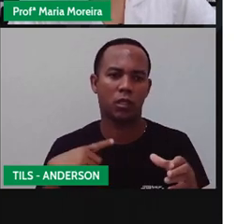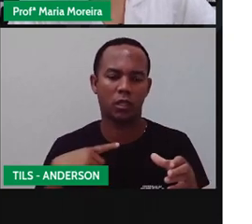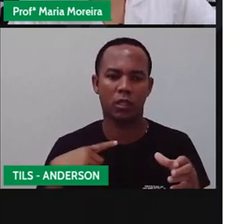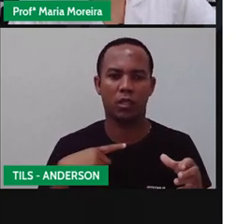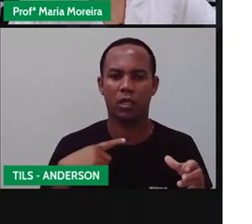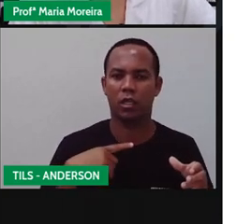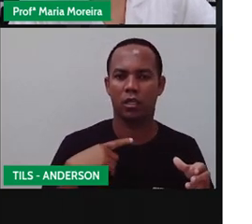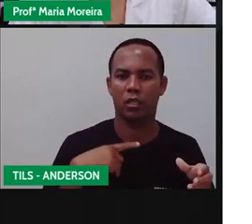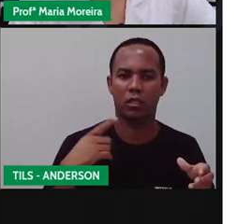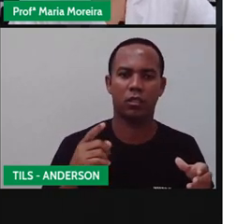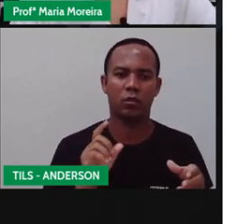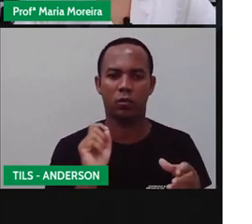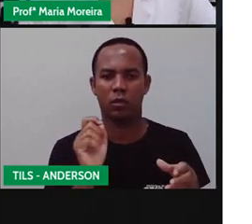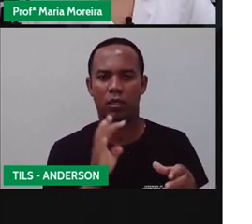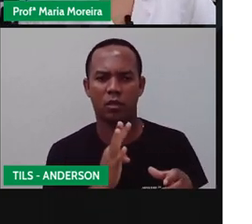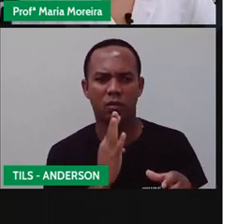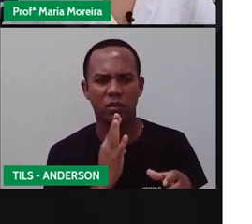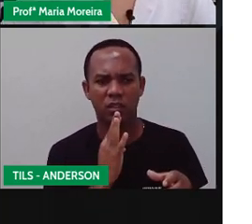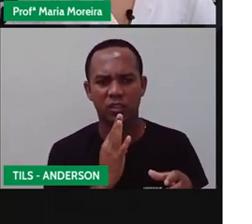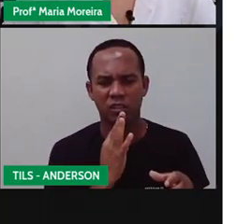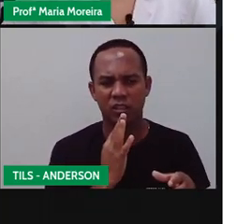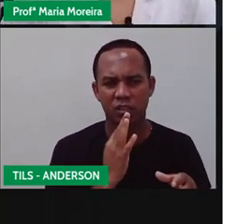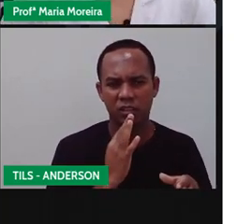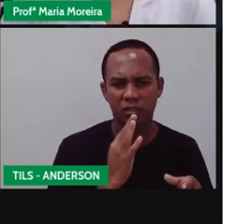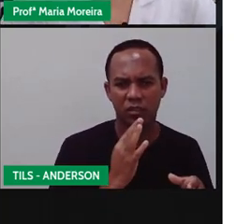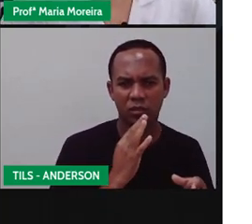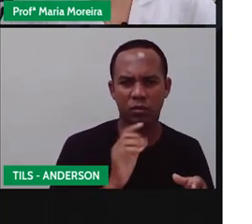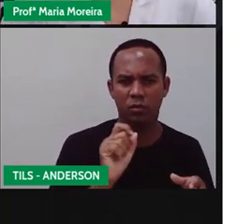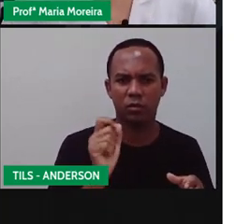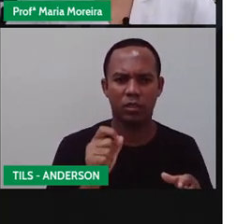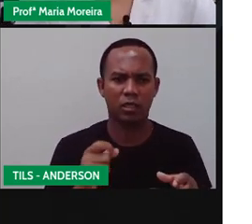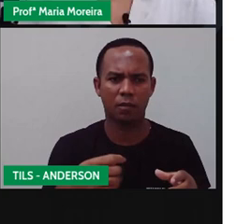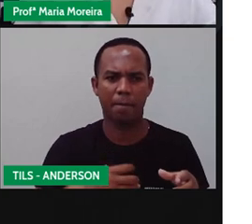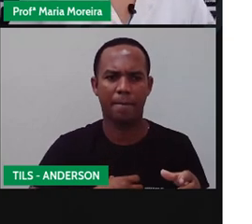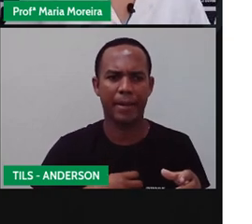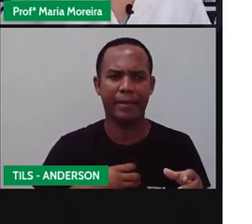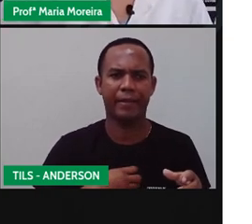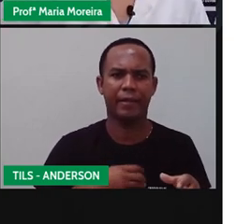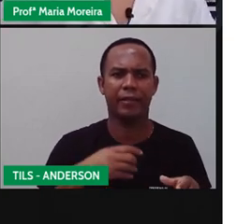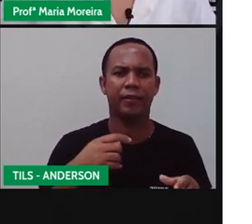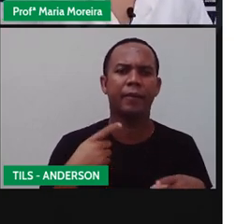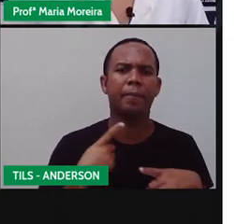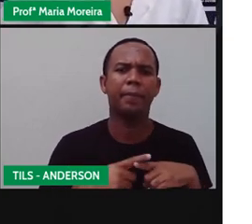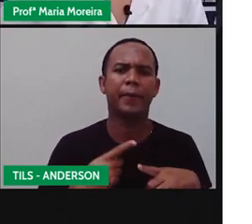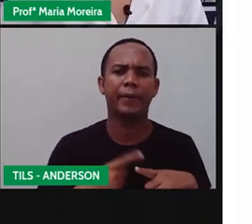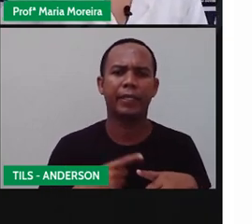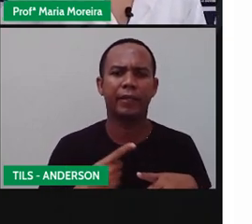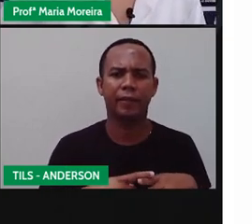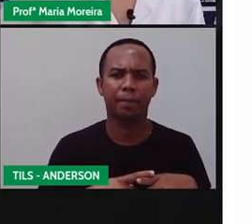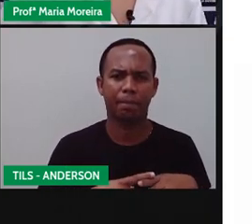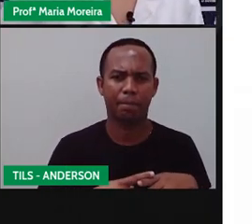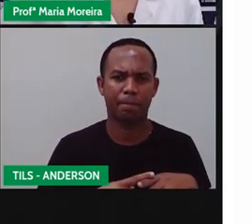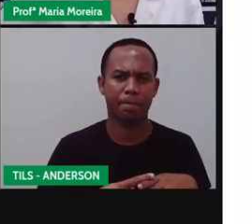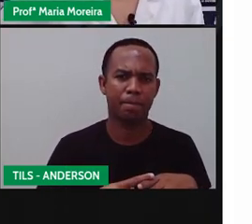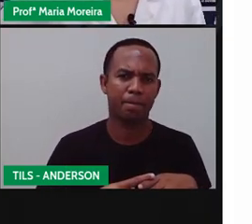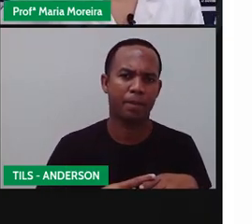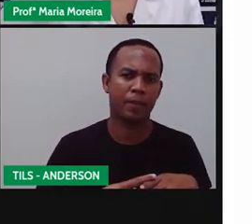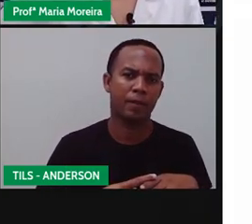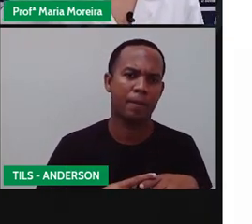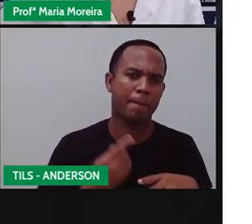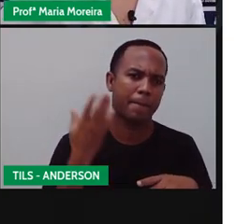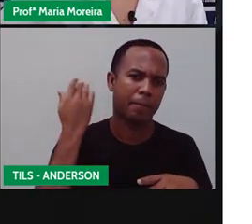se tornou, mais conhecida, né, como a tradição baiana. Por quê? Porque após